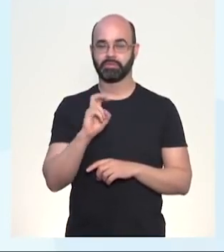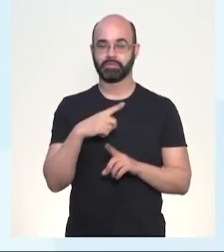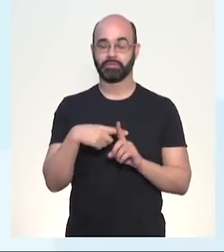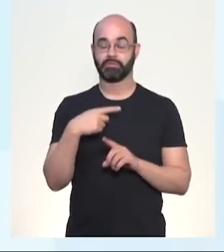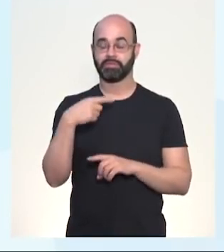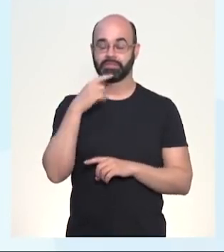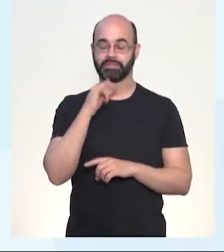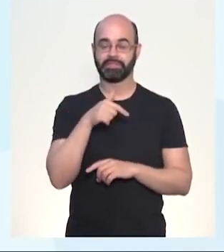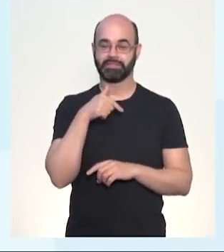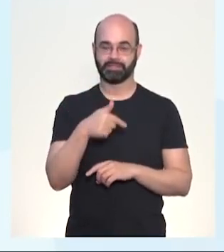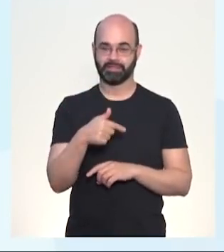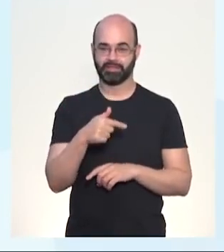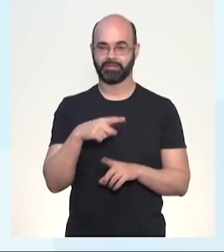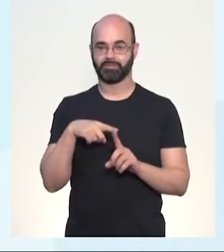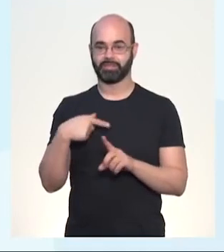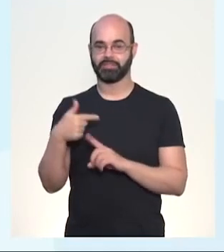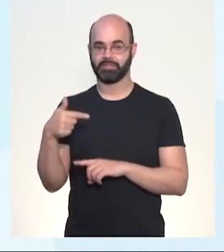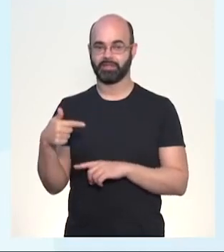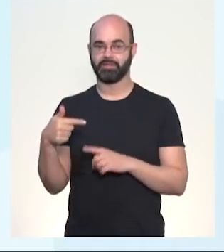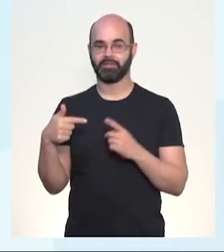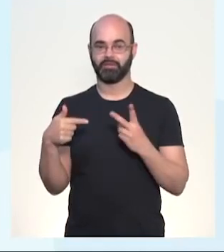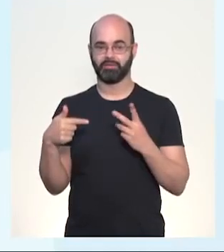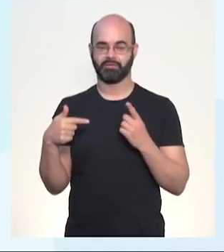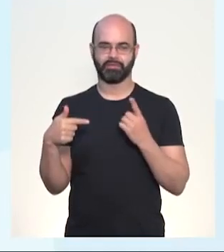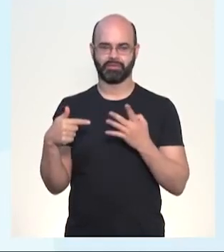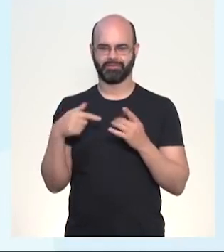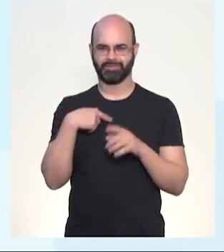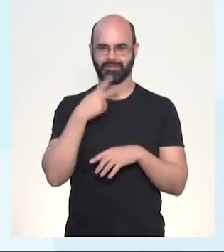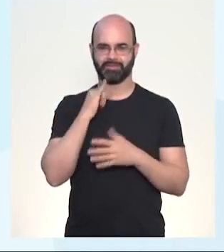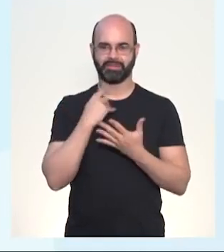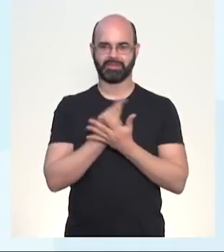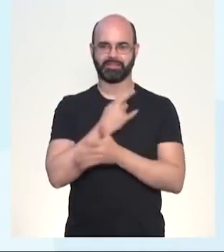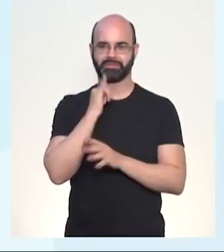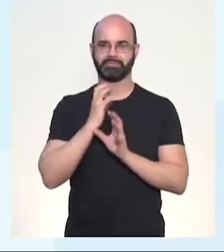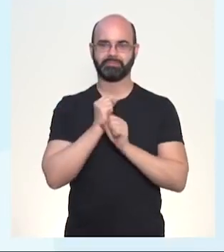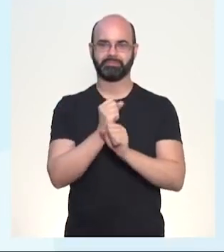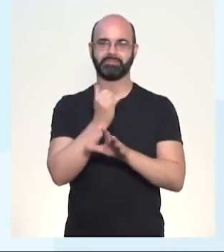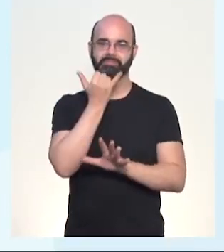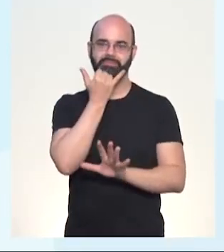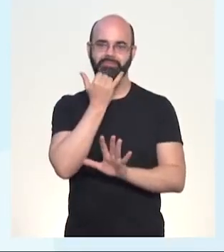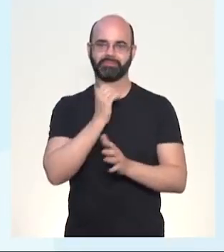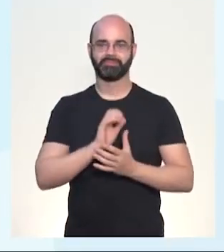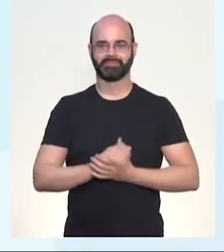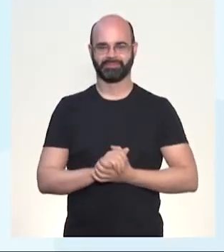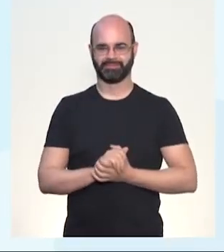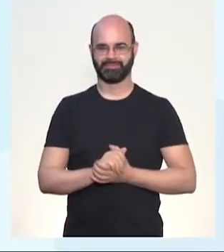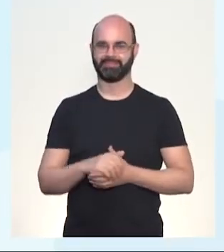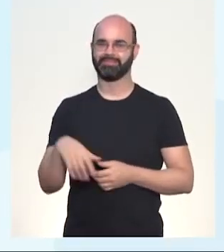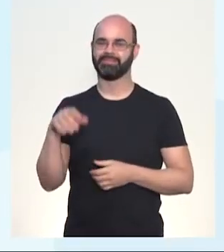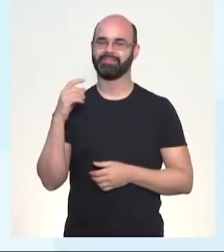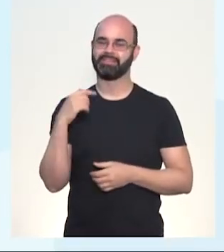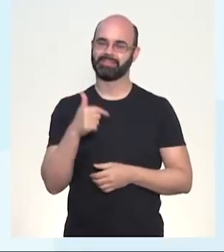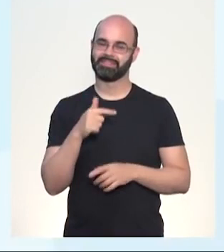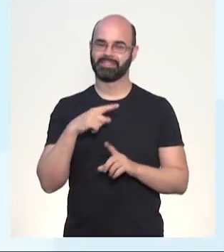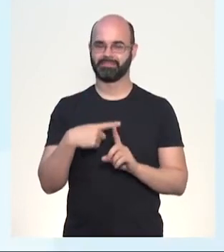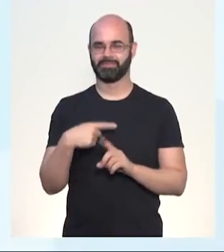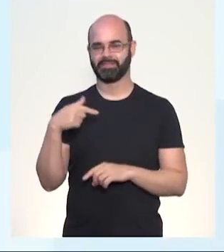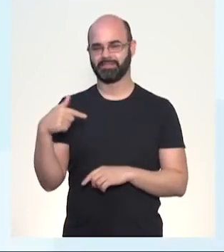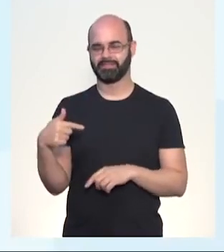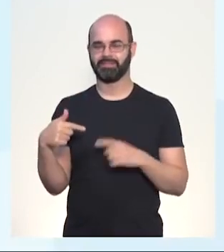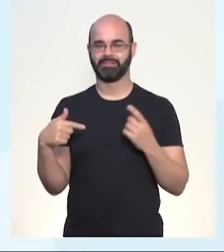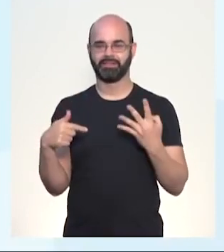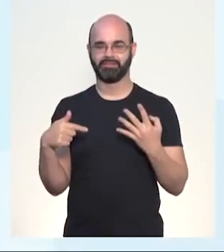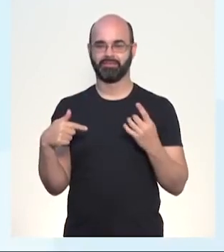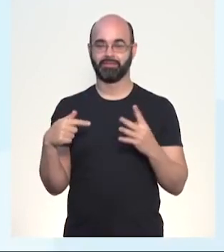7, né? 7 mais 7, 14 mais 2, onde eu achei 10 ali? Estou multiplicando. A última aluna. 7 mais 7, 14,